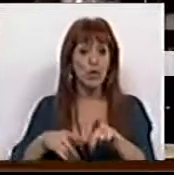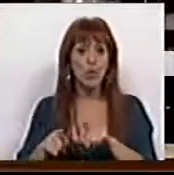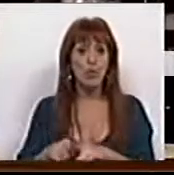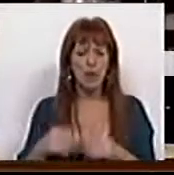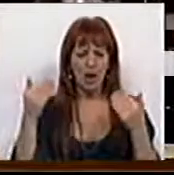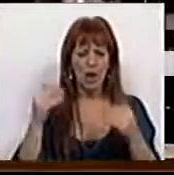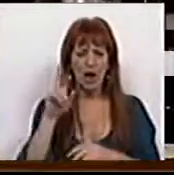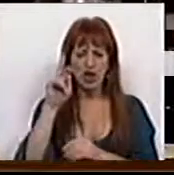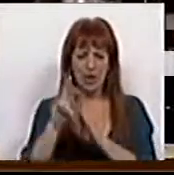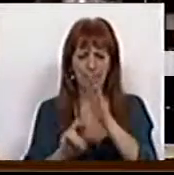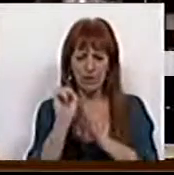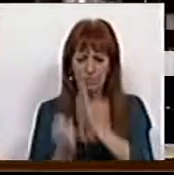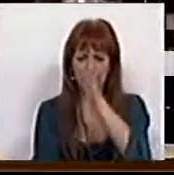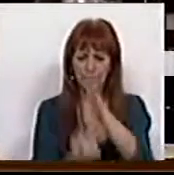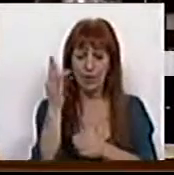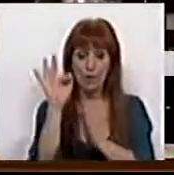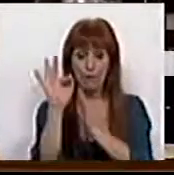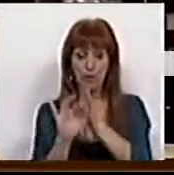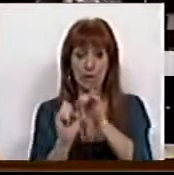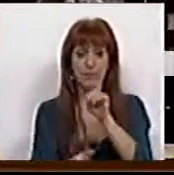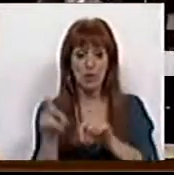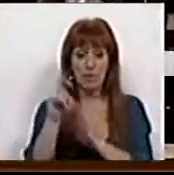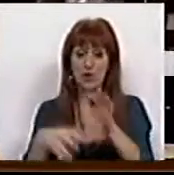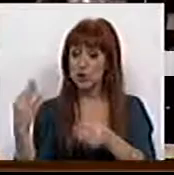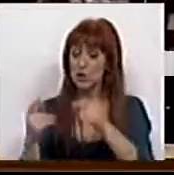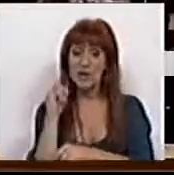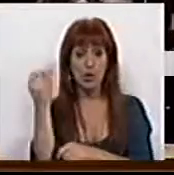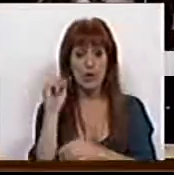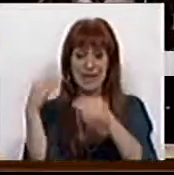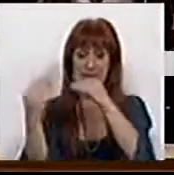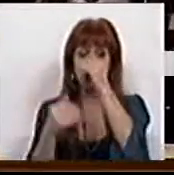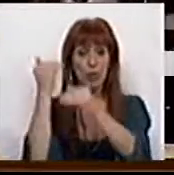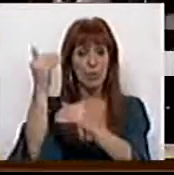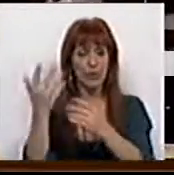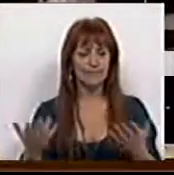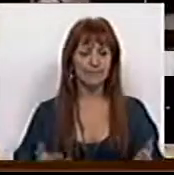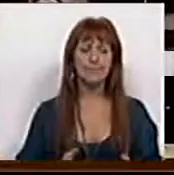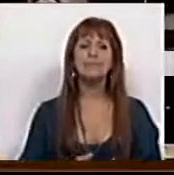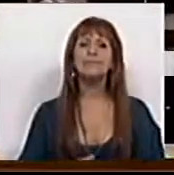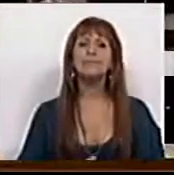o regime fundacional que hoje está consagrado no regime jurídico das instituições de ensino superior.